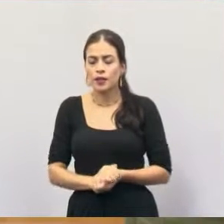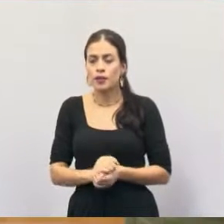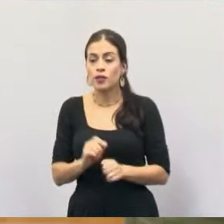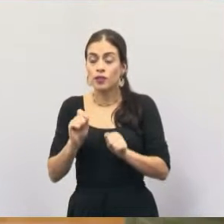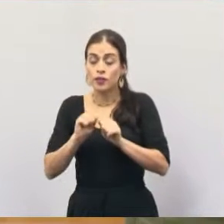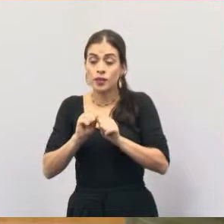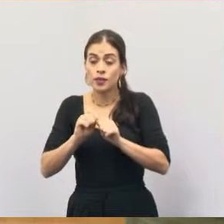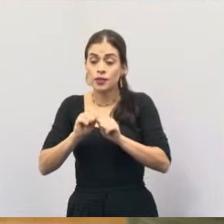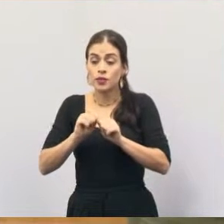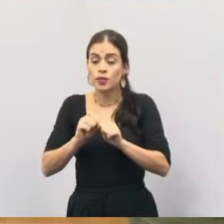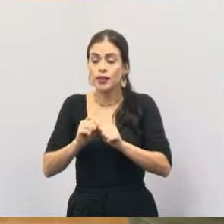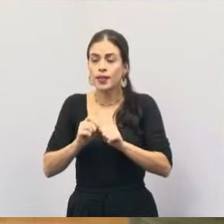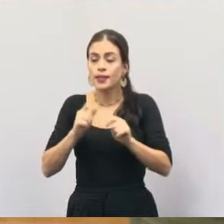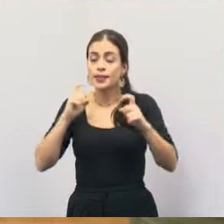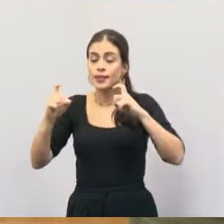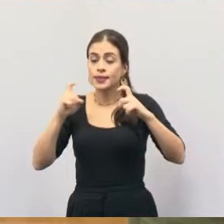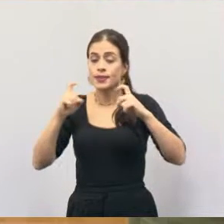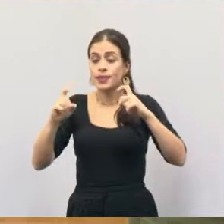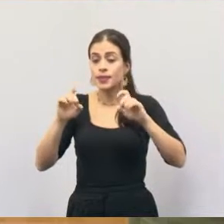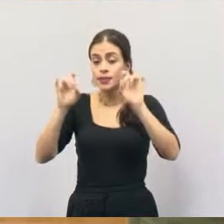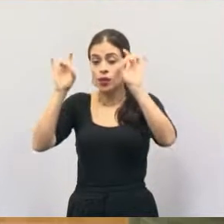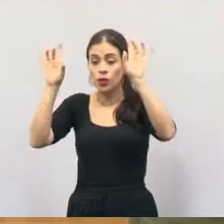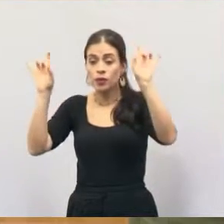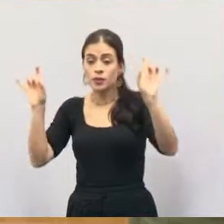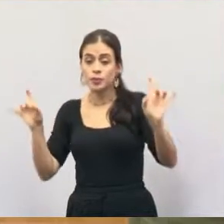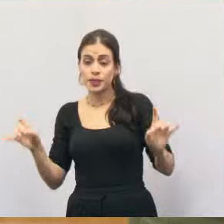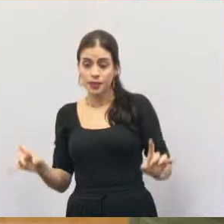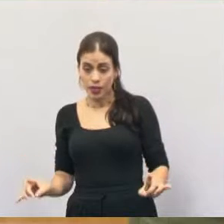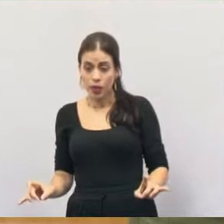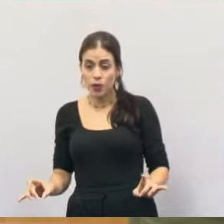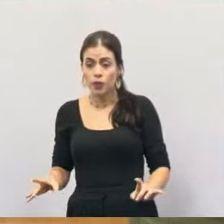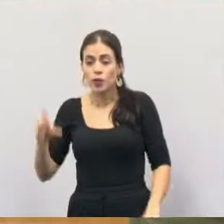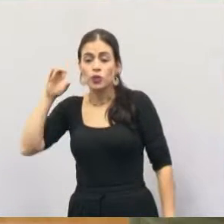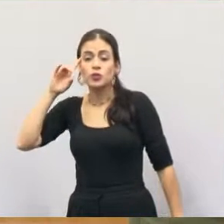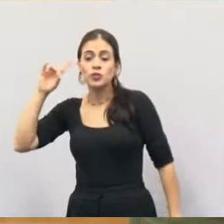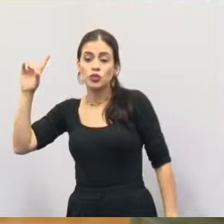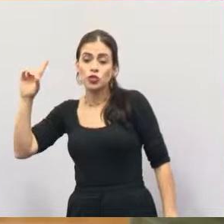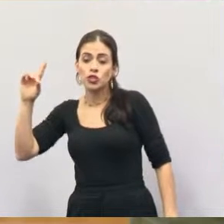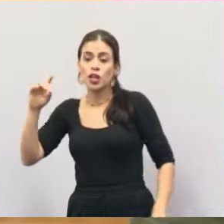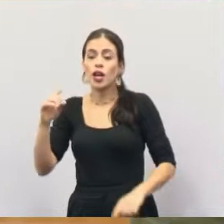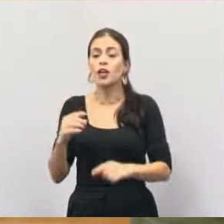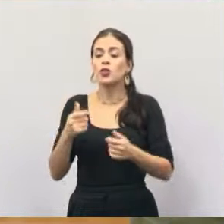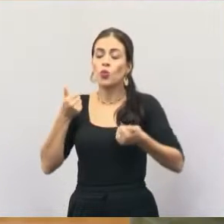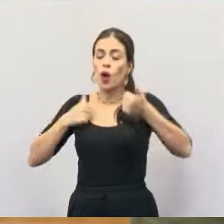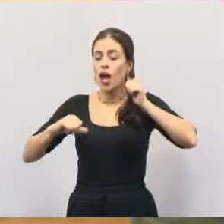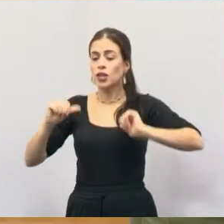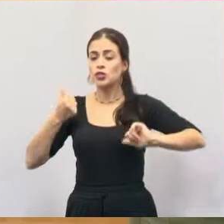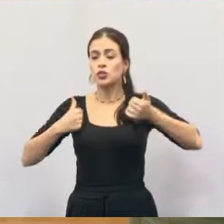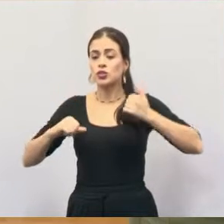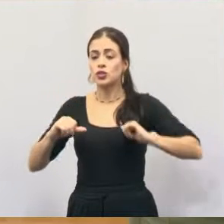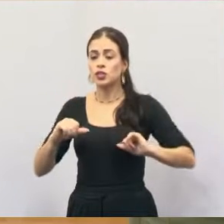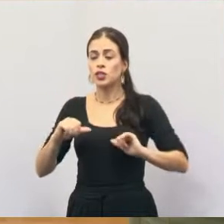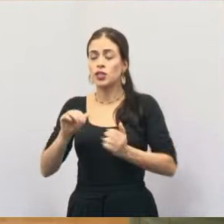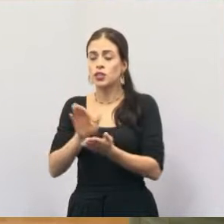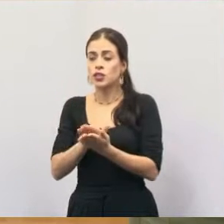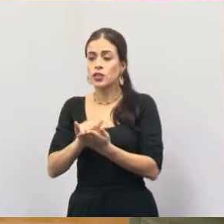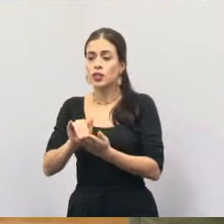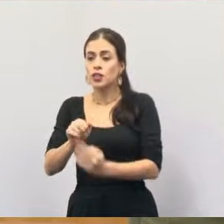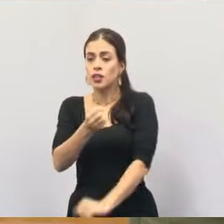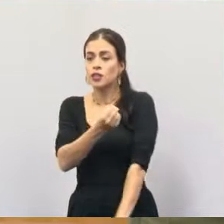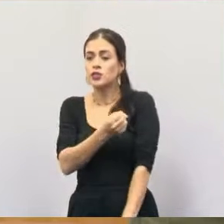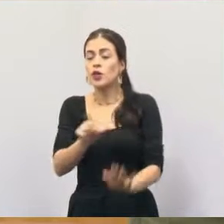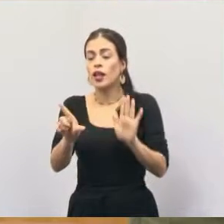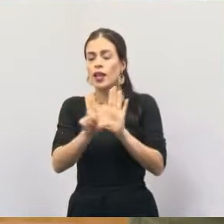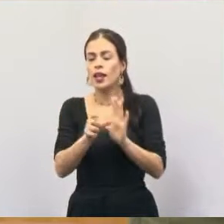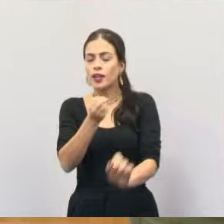Legislativo, no dia em que se comemora o Dia do Artista Jacariense. Lei número 5.592,